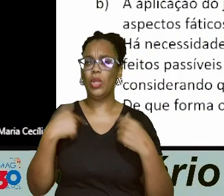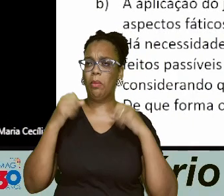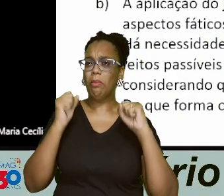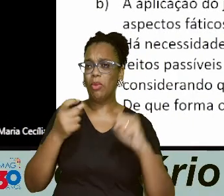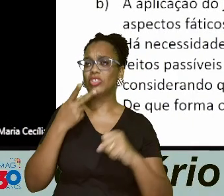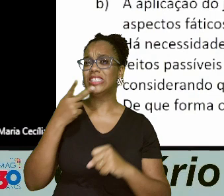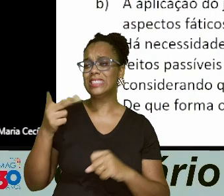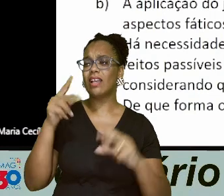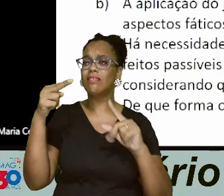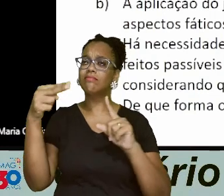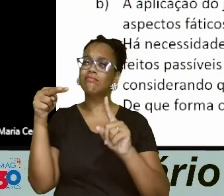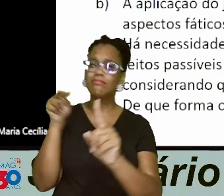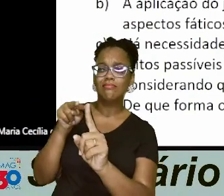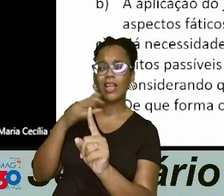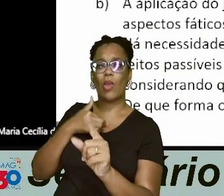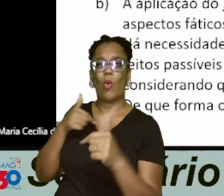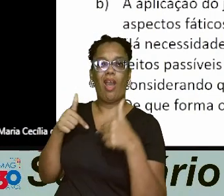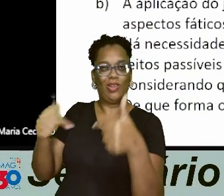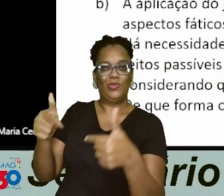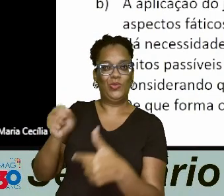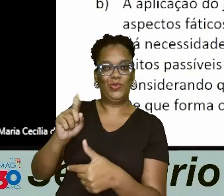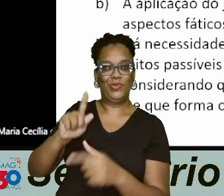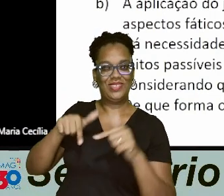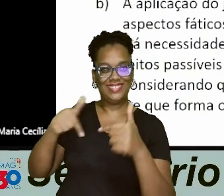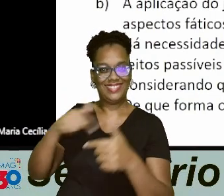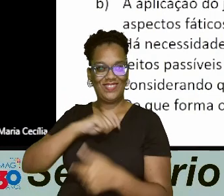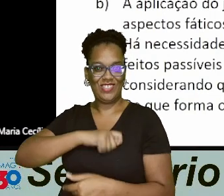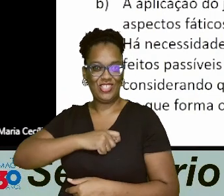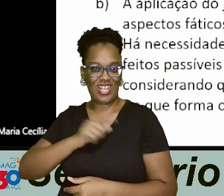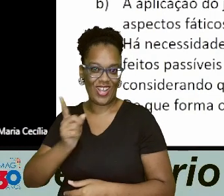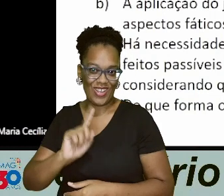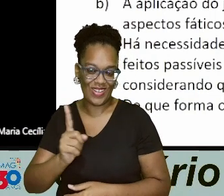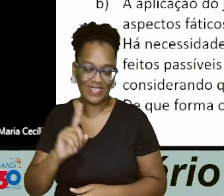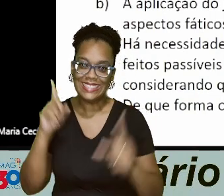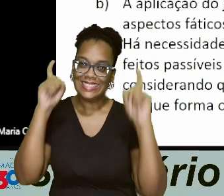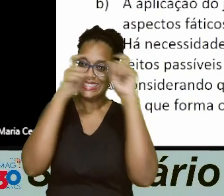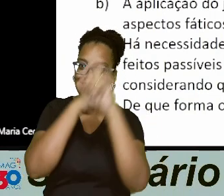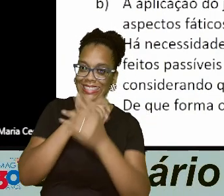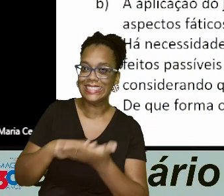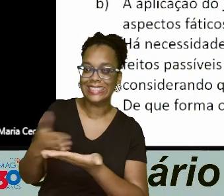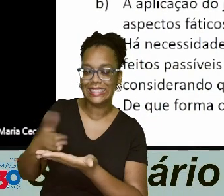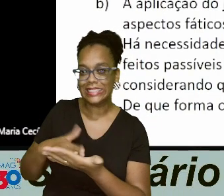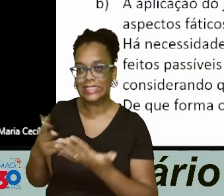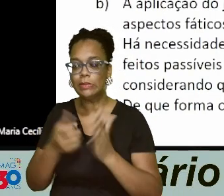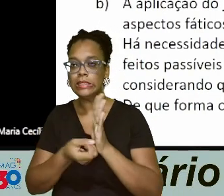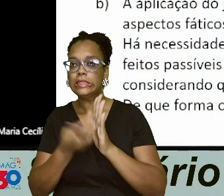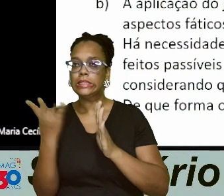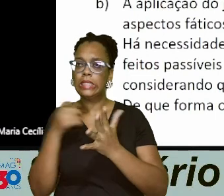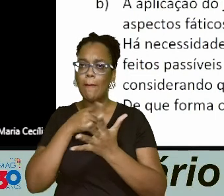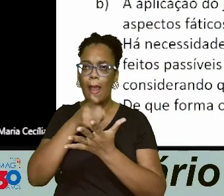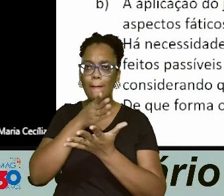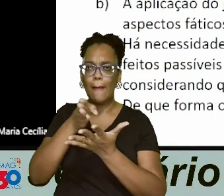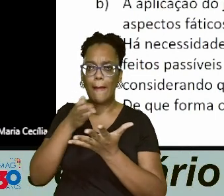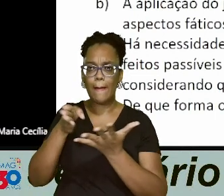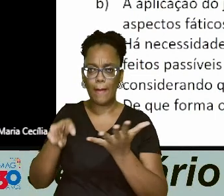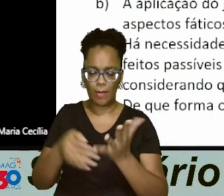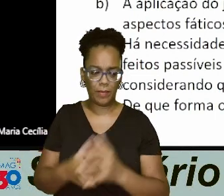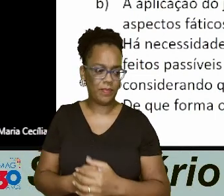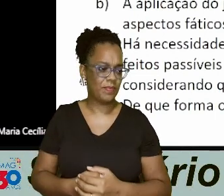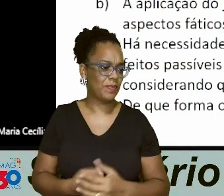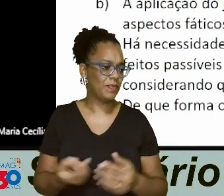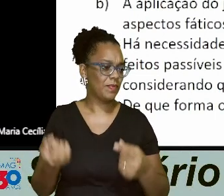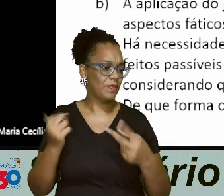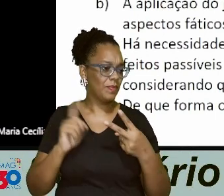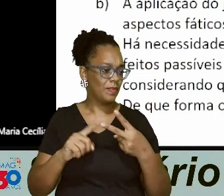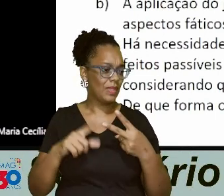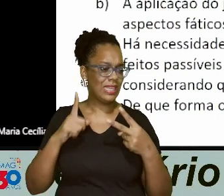de alguém que não atua com execução fiscal, é um julgado de difícil interpretação, com muitos apontamentos. Se houve aplicação do julgado